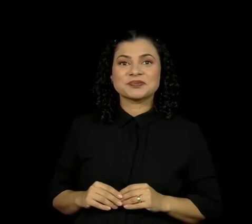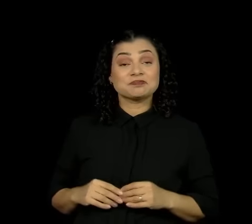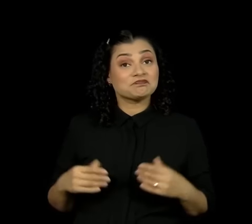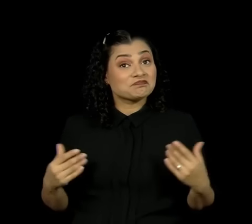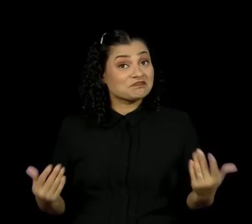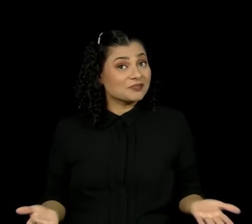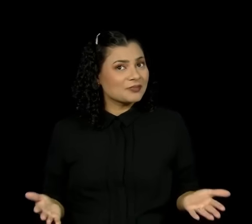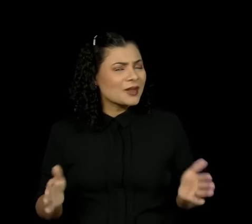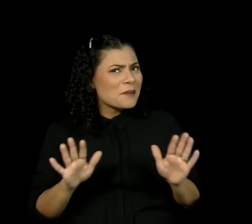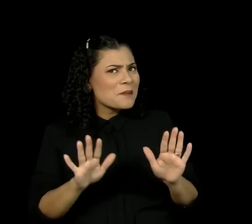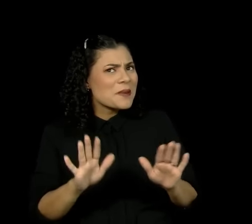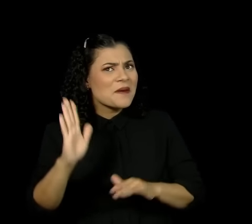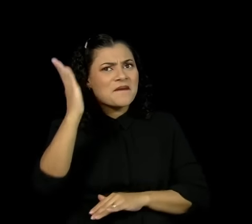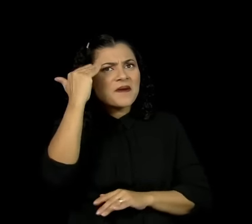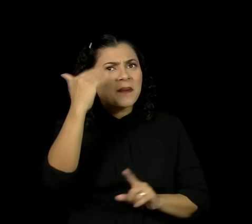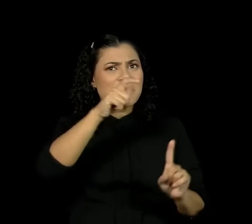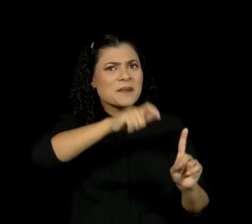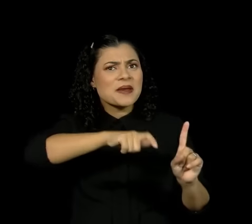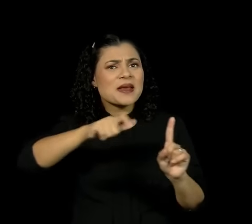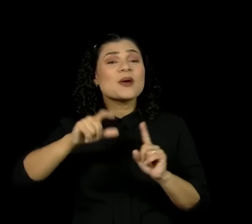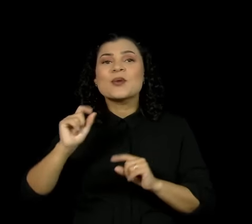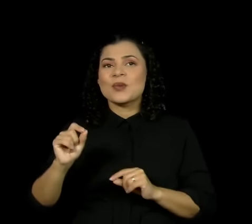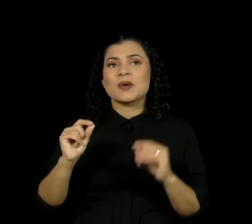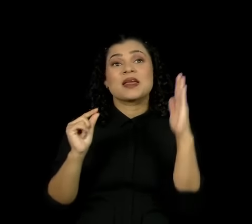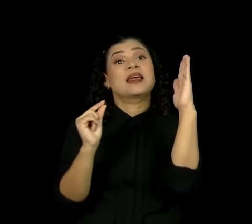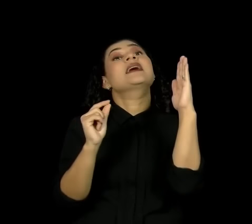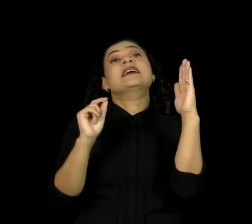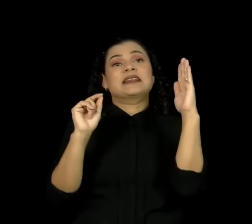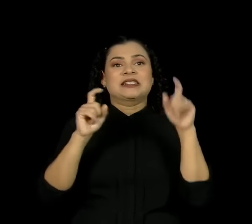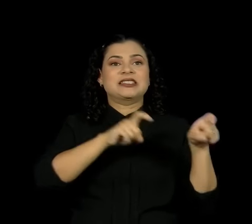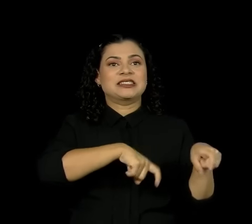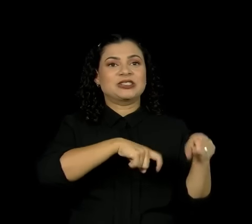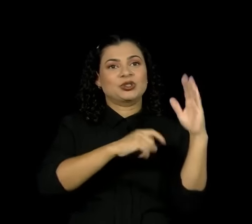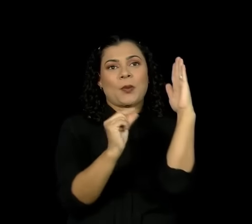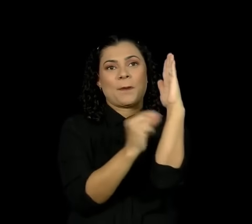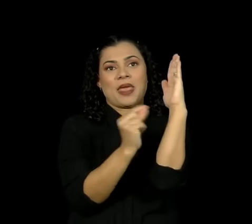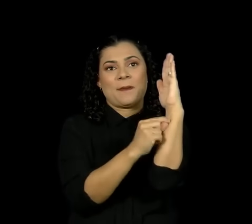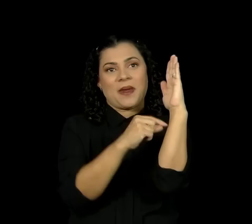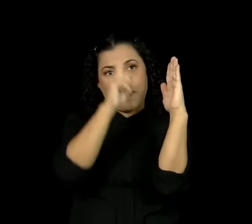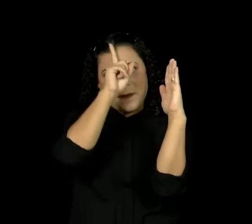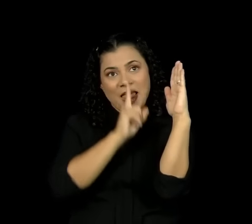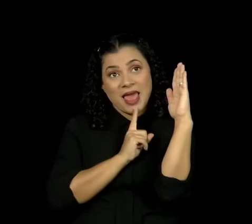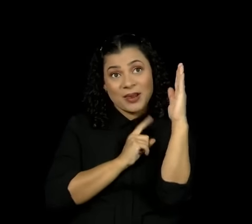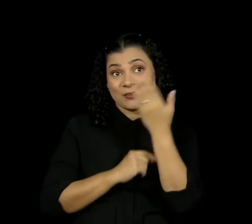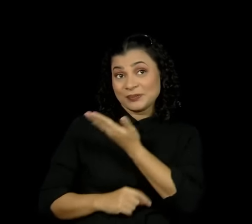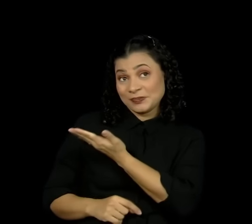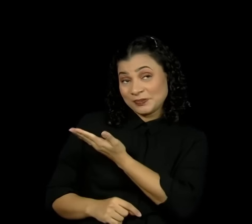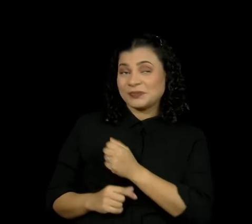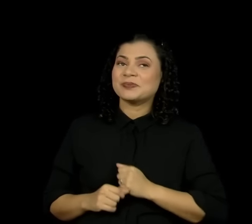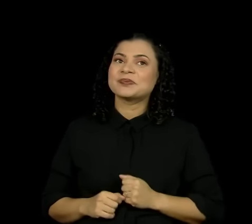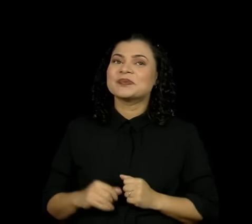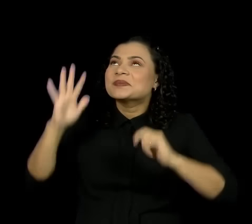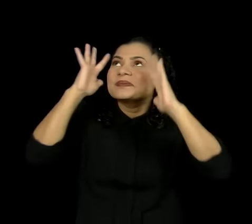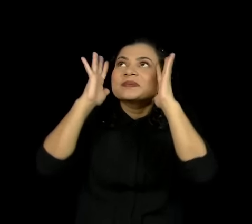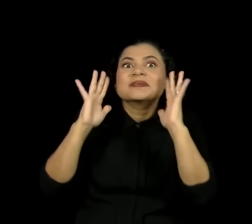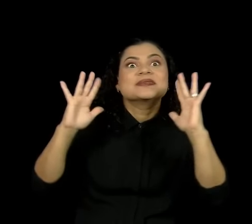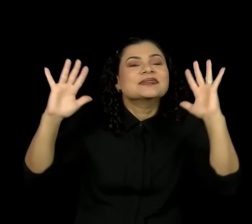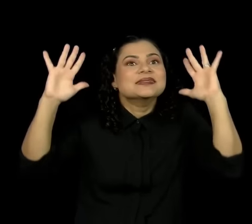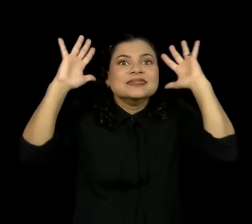As conhecidíssimas personagens do Sítio do Pica-Pau Amarelo nos conduzem para o mundo fantástico de Lobato,